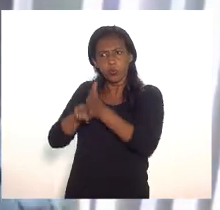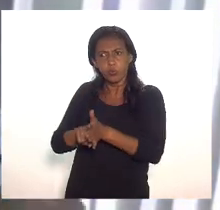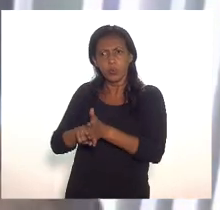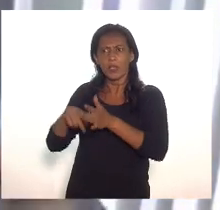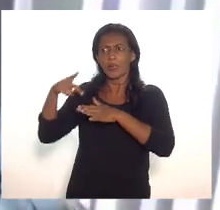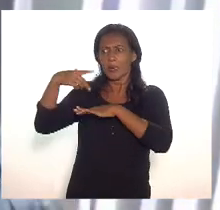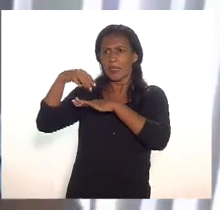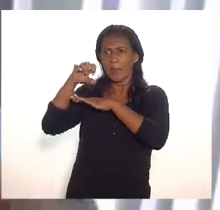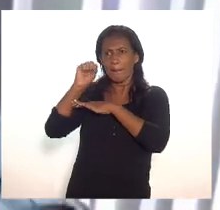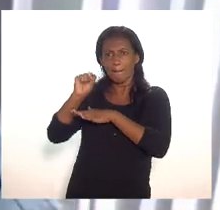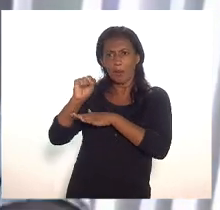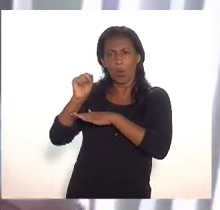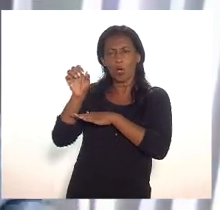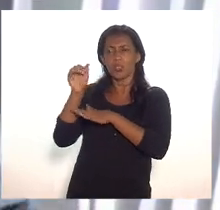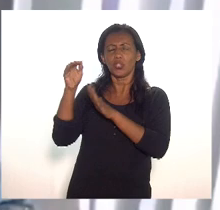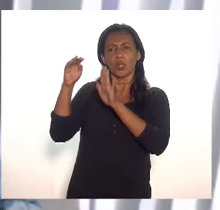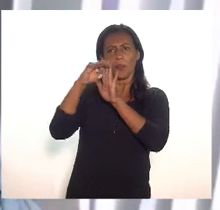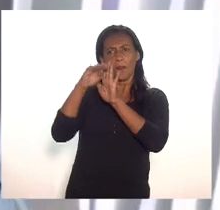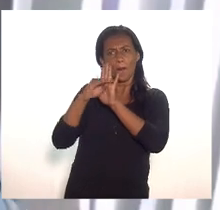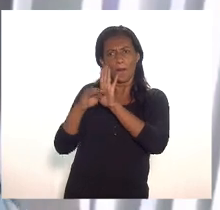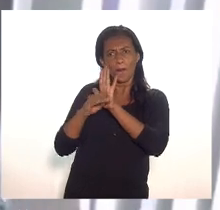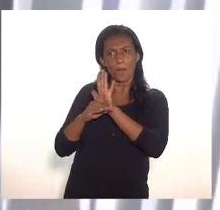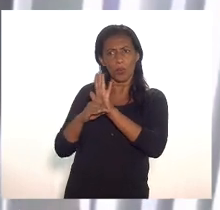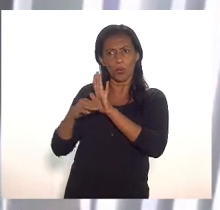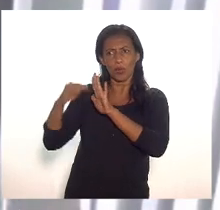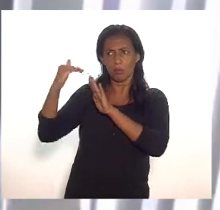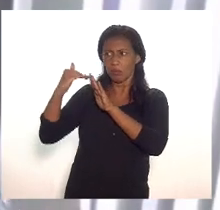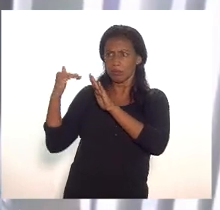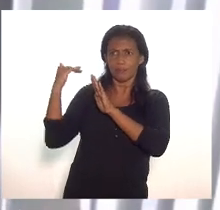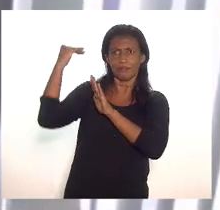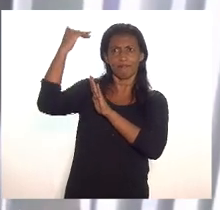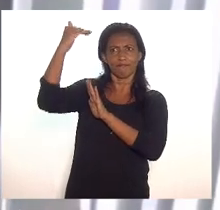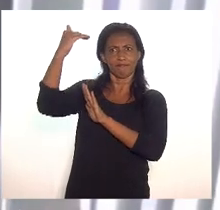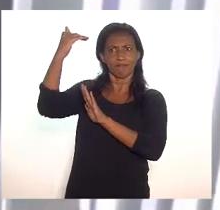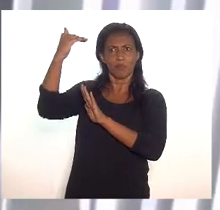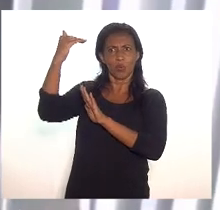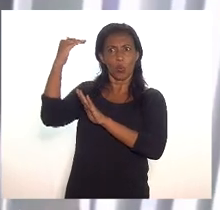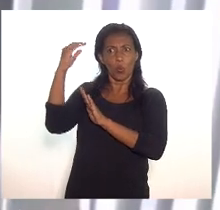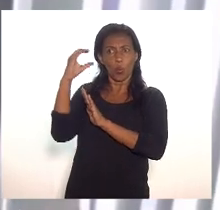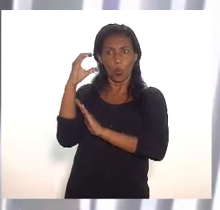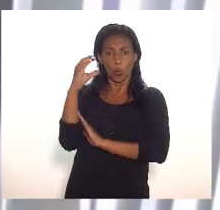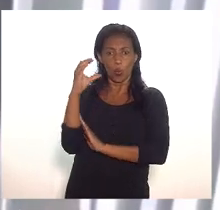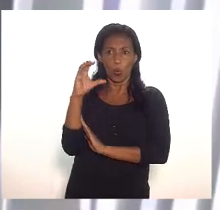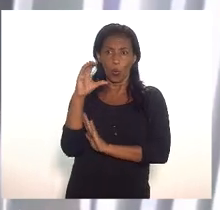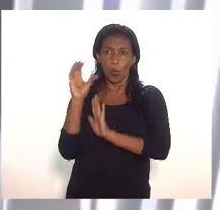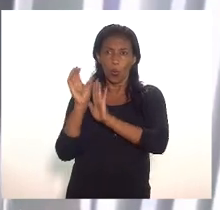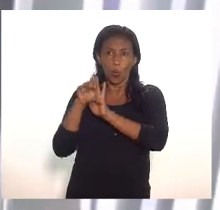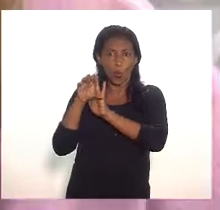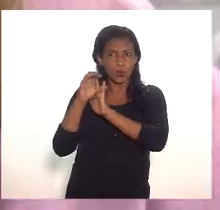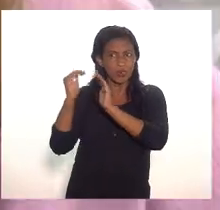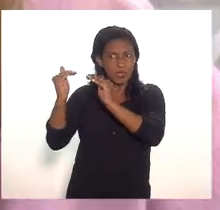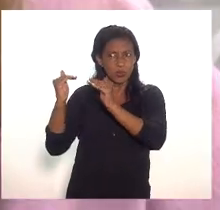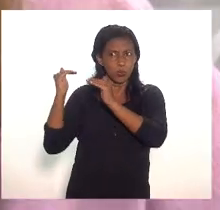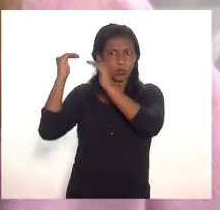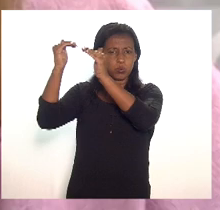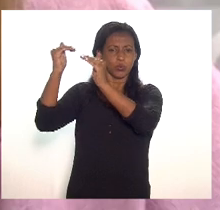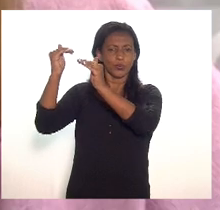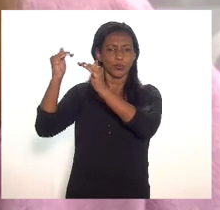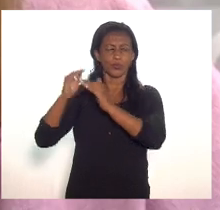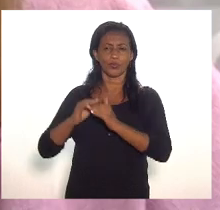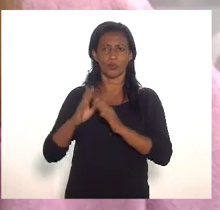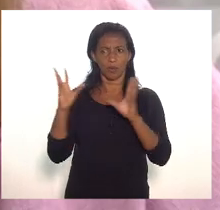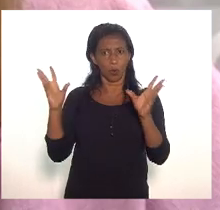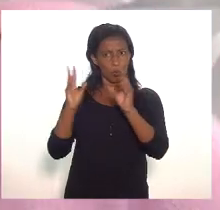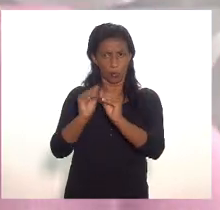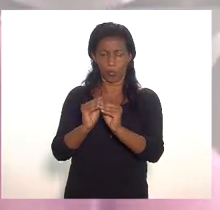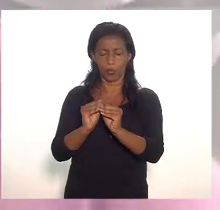pós-graduação, experiências em programa de pós-graduação exitosos, né? Com conceitos elevados na avaliação da própria... Vossa Excelência, para